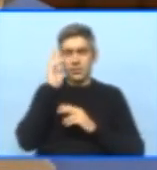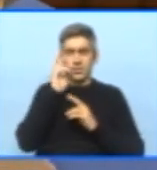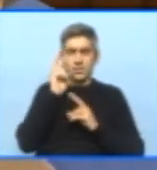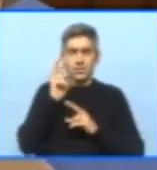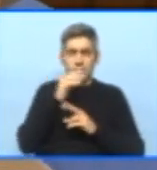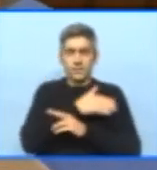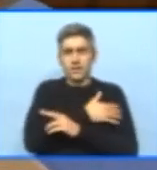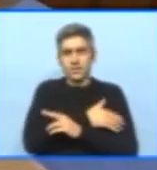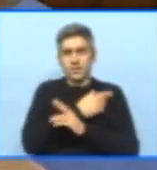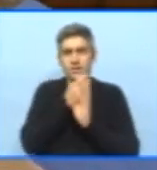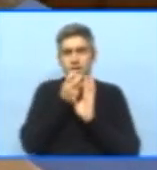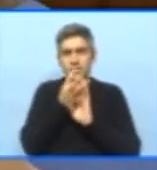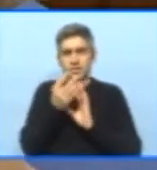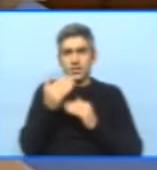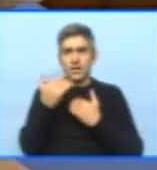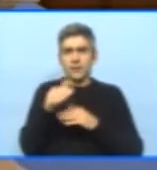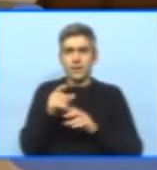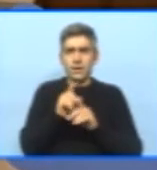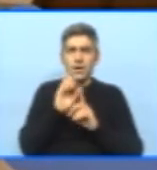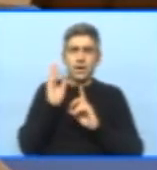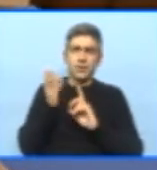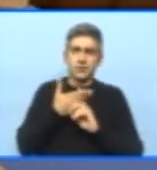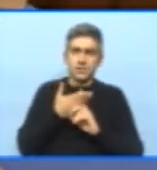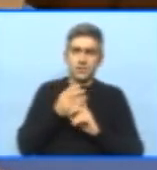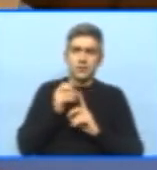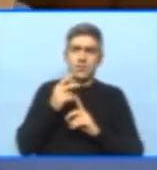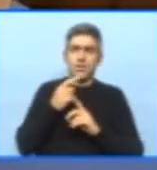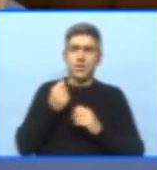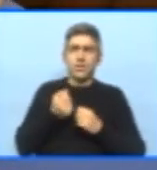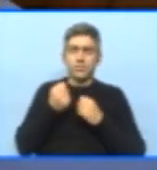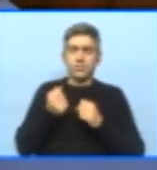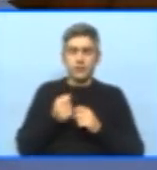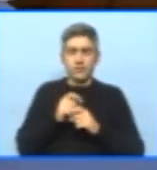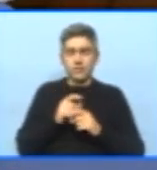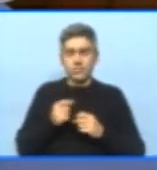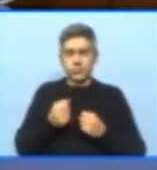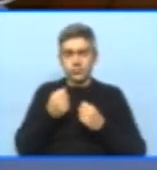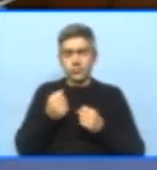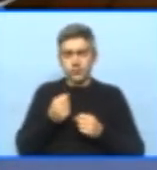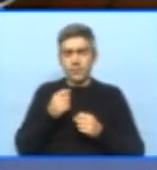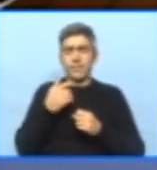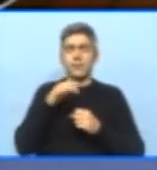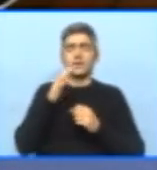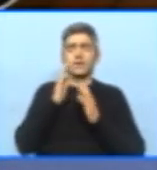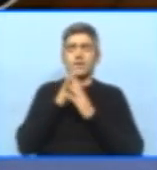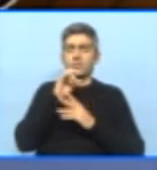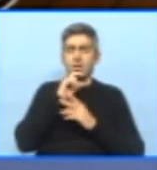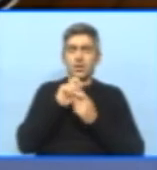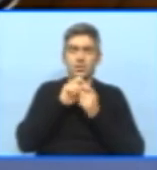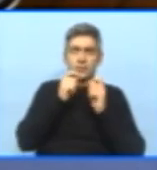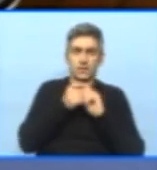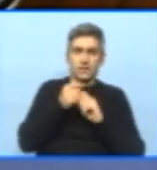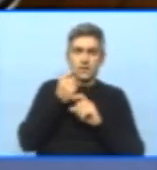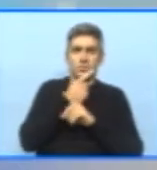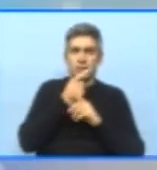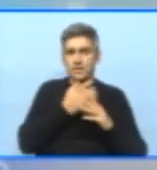nossas fragilidades, os nossos limites, não como castigos ou como inevitabilidades, mas como algo que Deus pode transformar também.